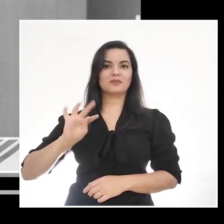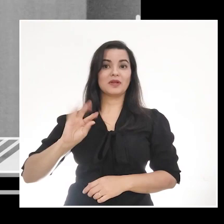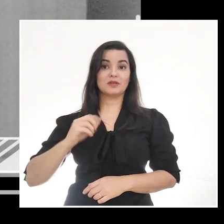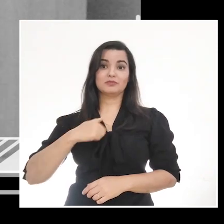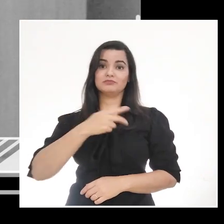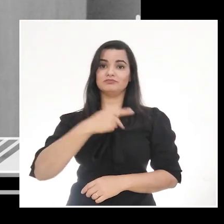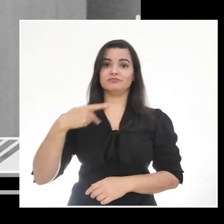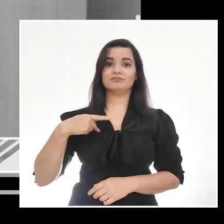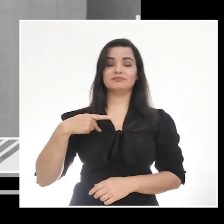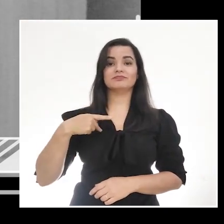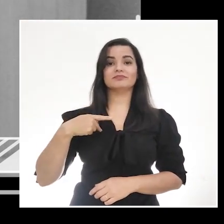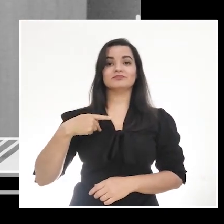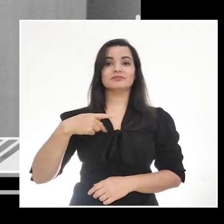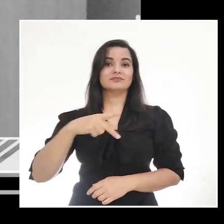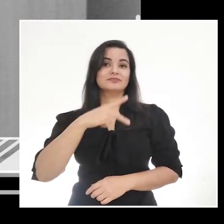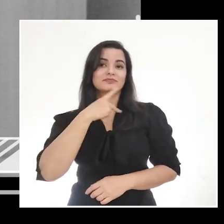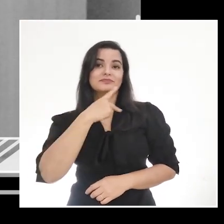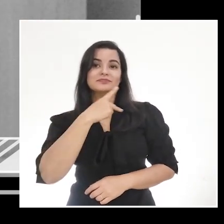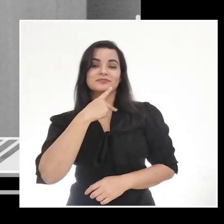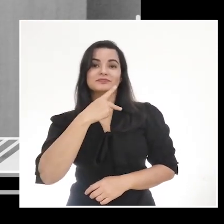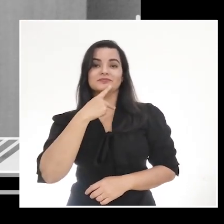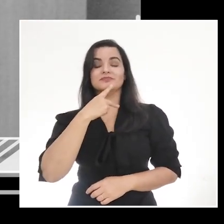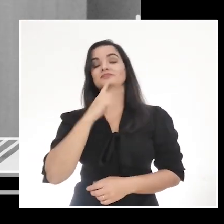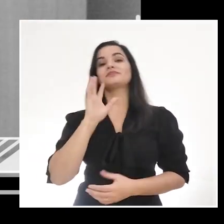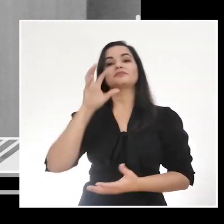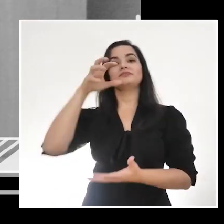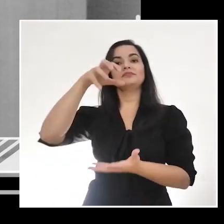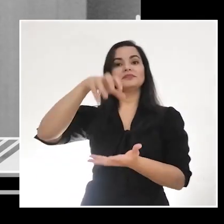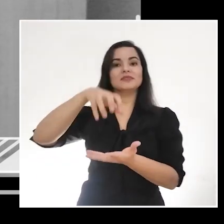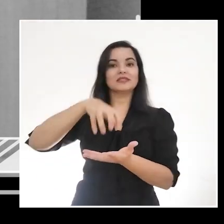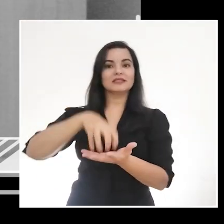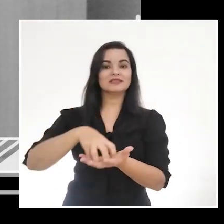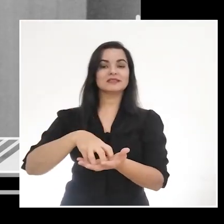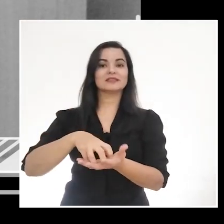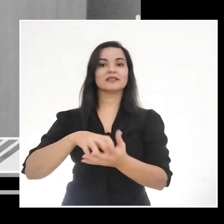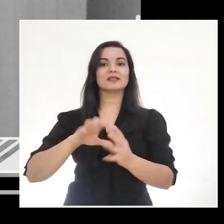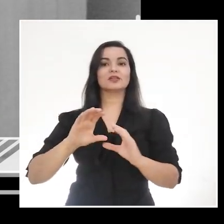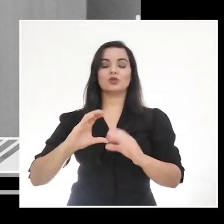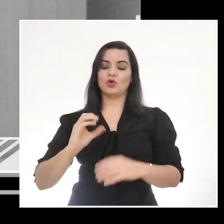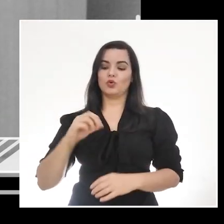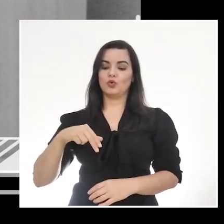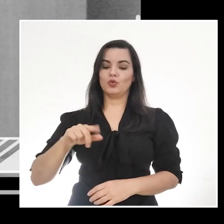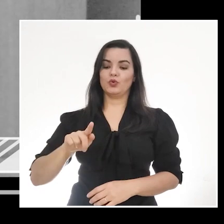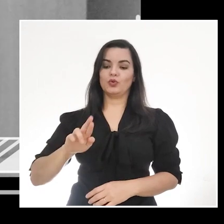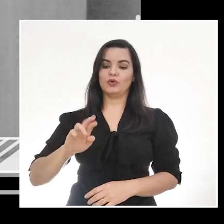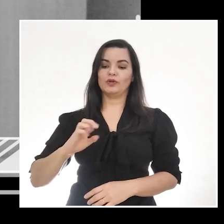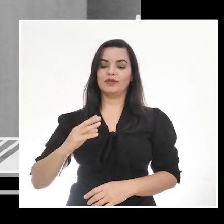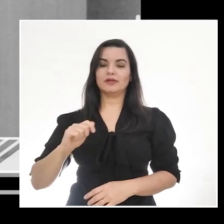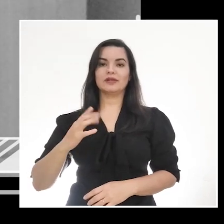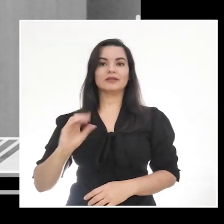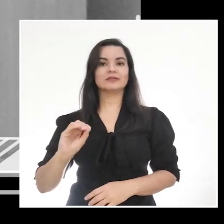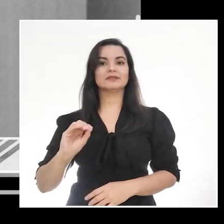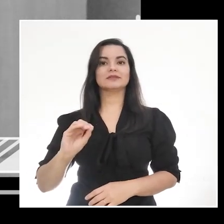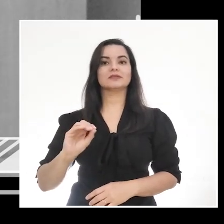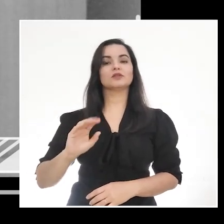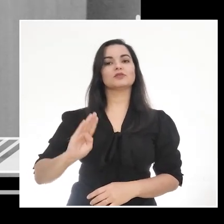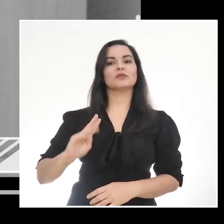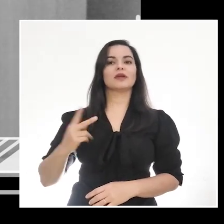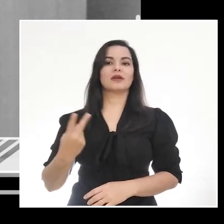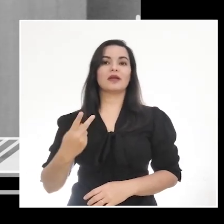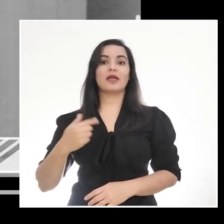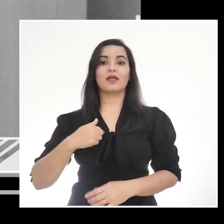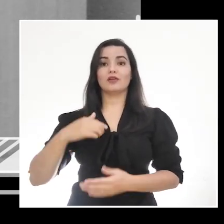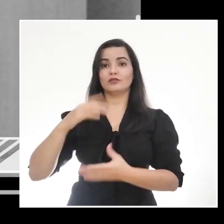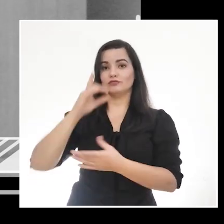sou Marcelo Gualberto da Silva, pastor presbiteriano, pastor da Congregação Presbiteriana Central de